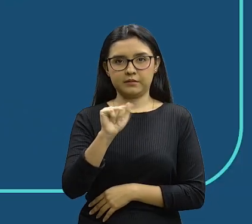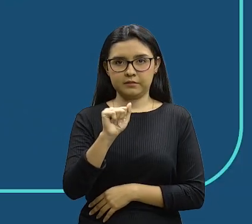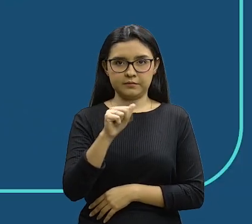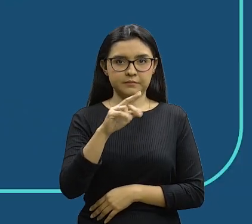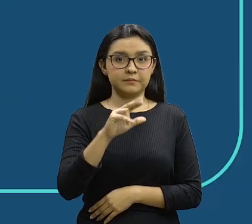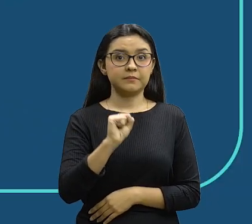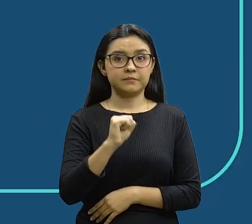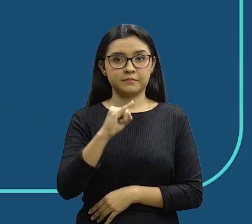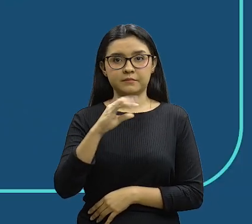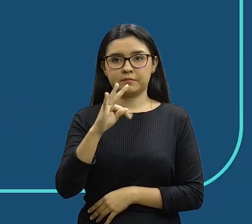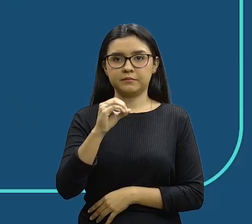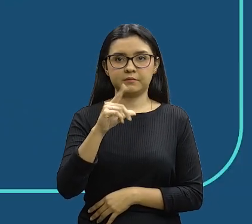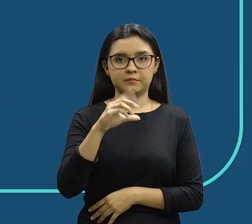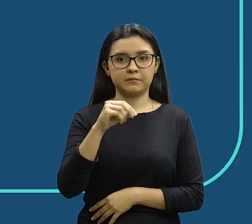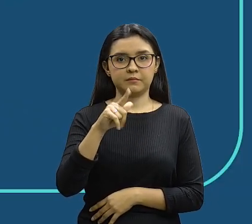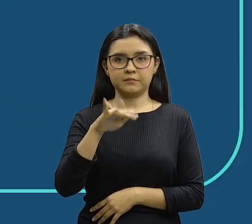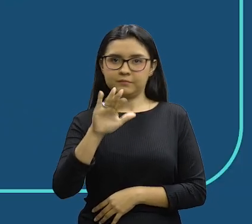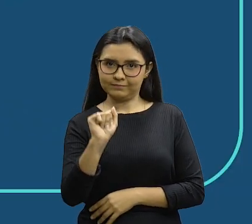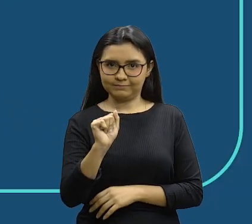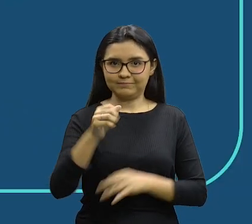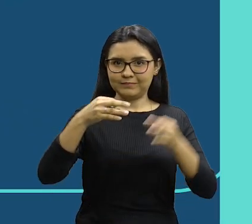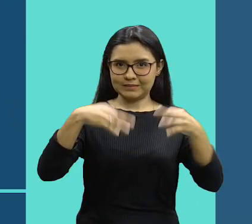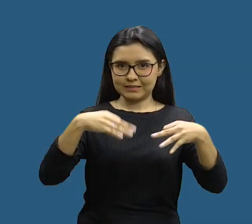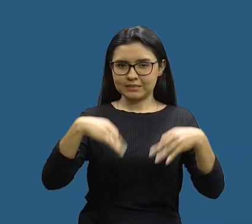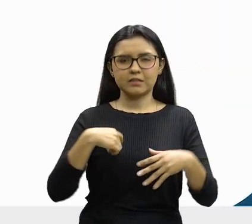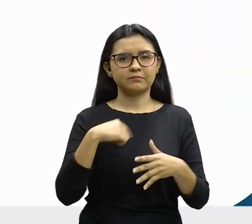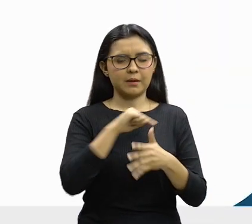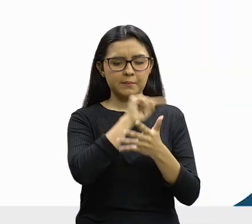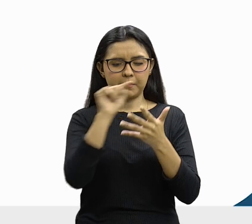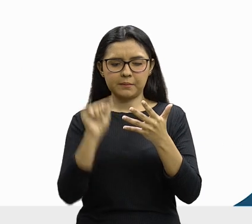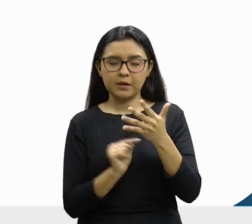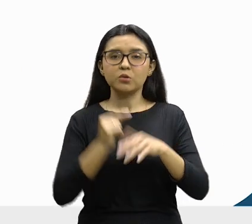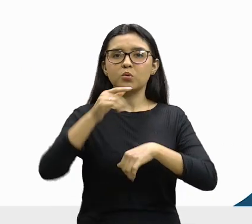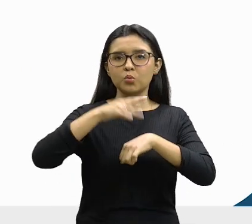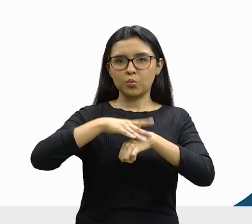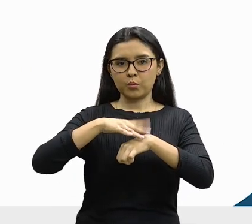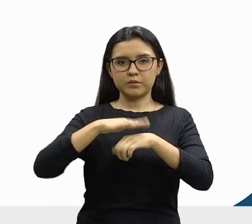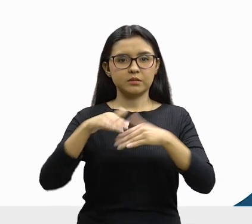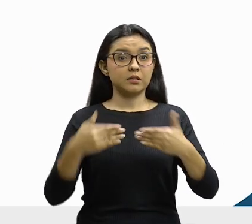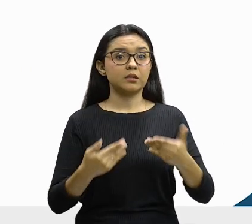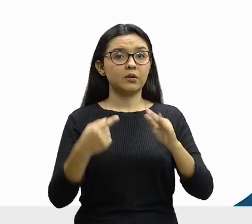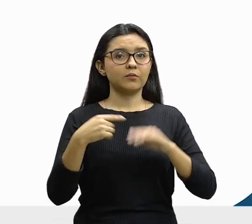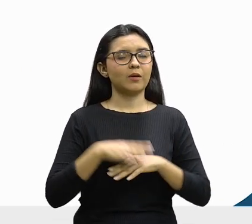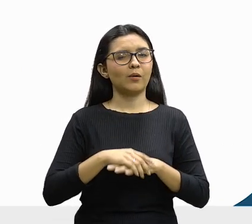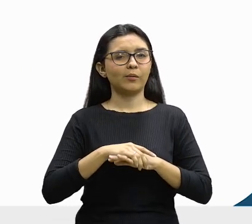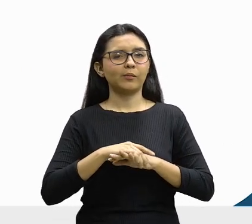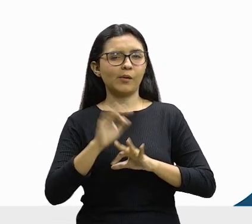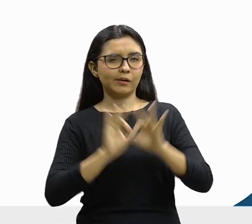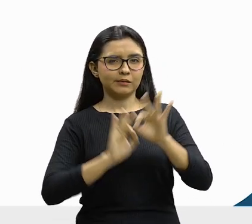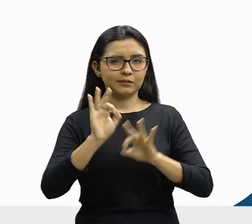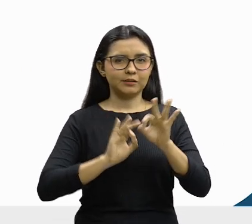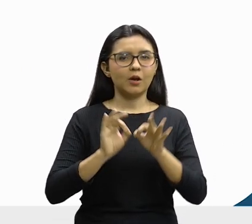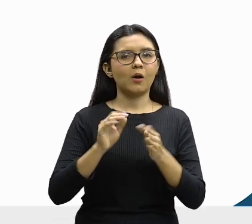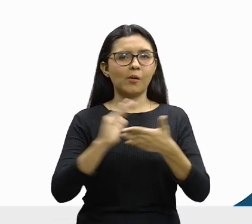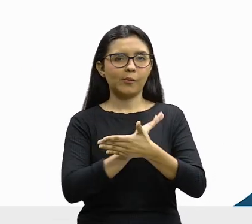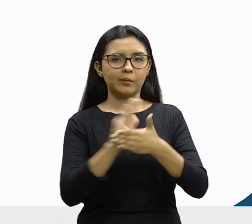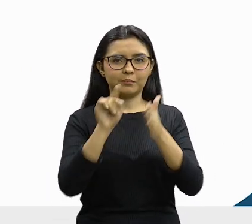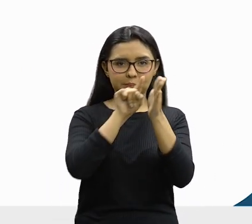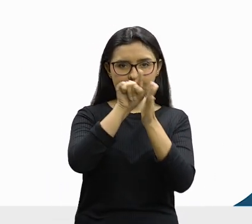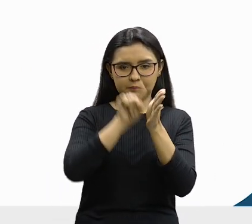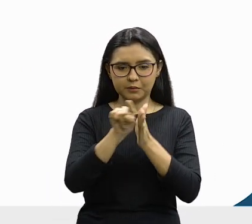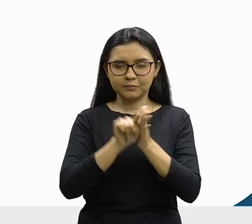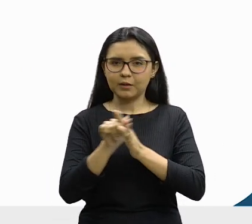parasitologia. Sim, senhores, vamos falar sobre doenças. E eu preparei aqui para vocês algumas questões que falam